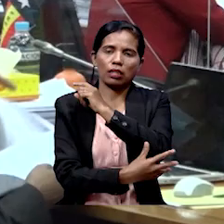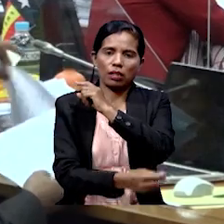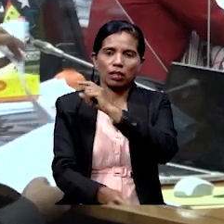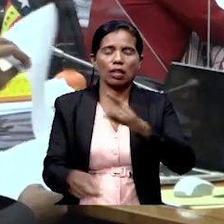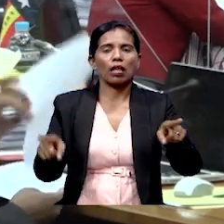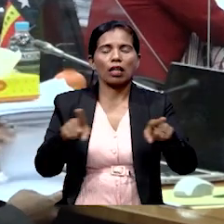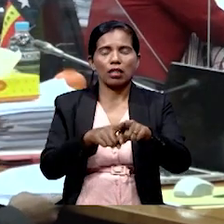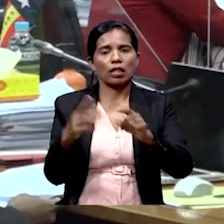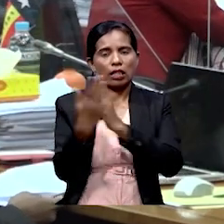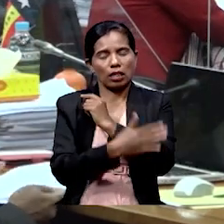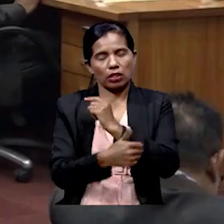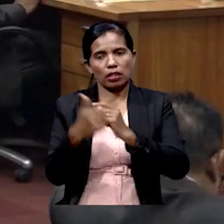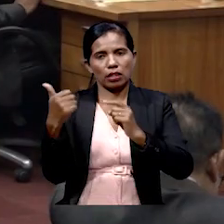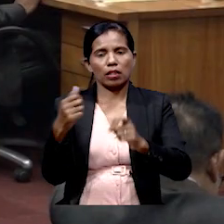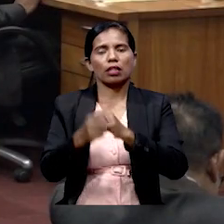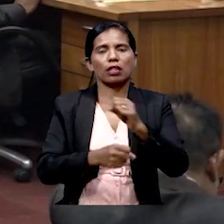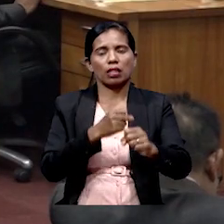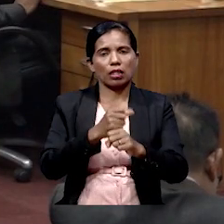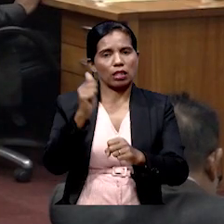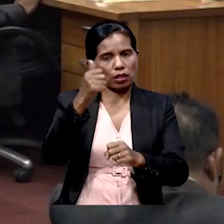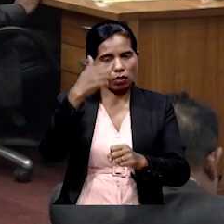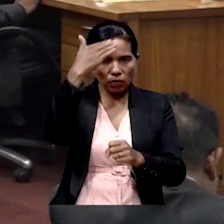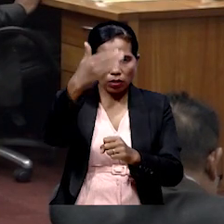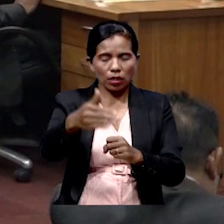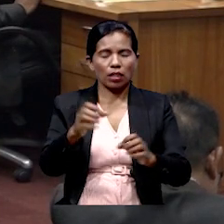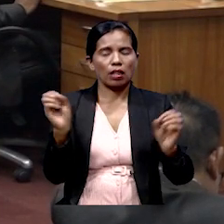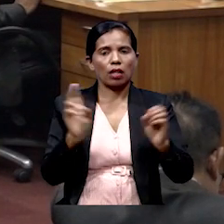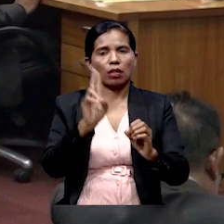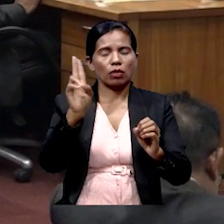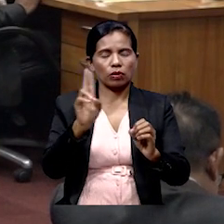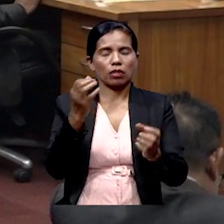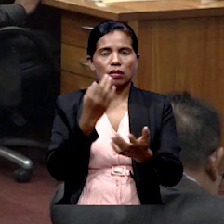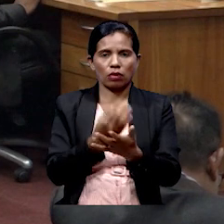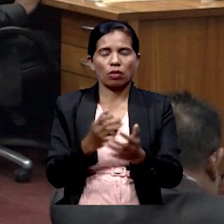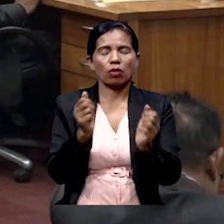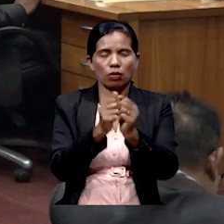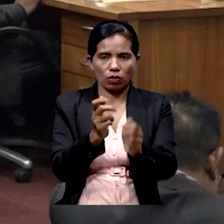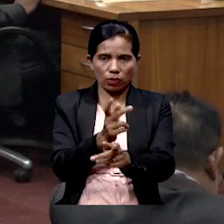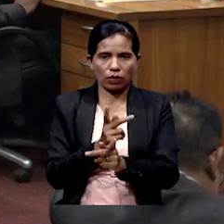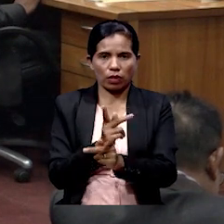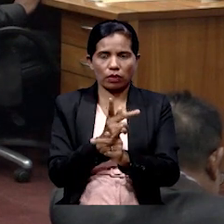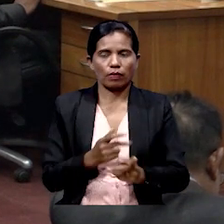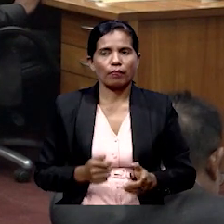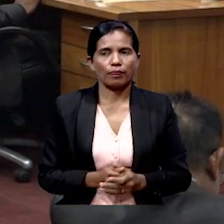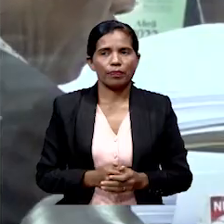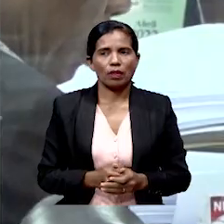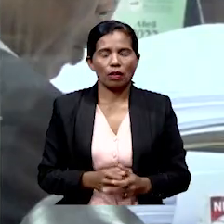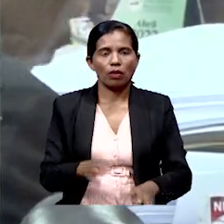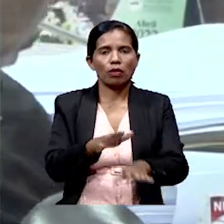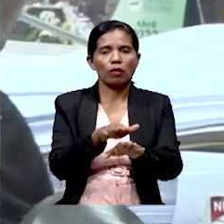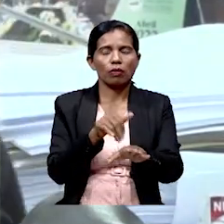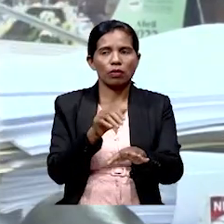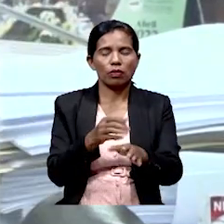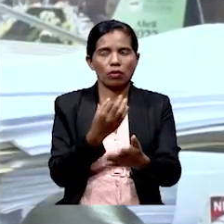nação Siraceluk e a tina sanulumai, banheira la usa ou san refere ho cuidado. Foti bebê li hosi